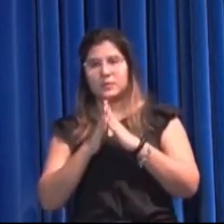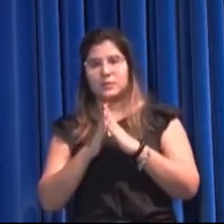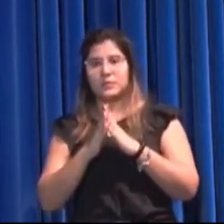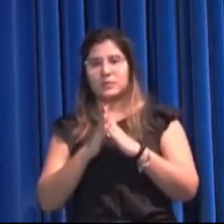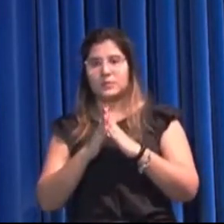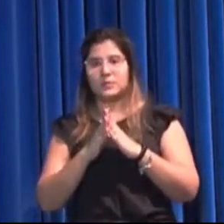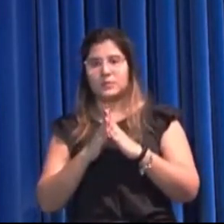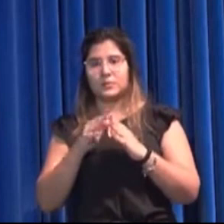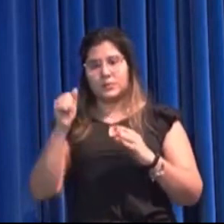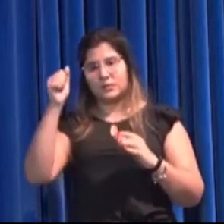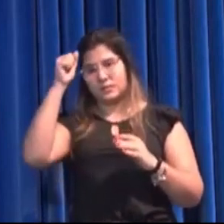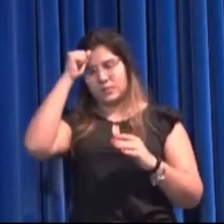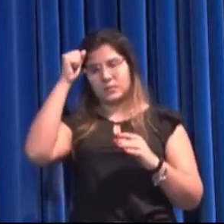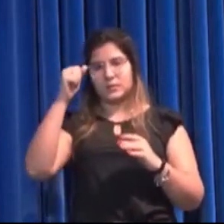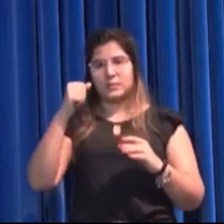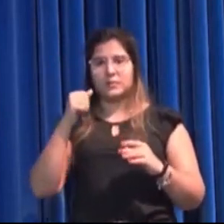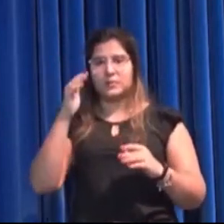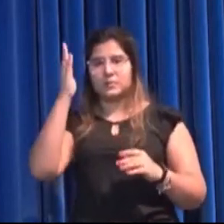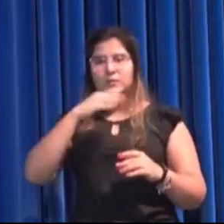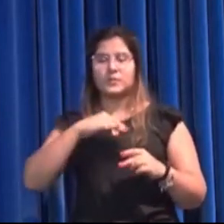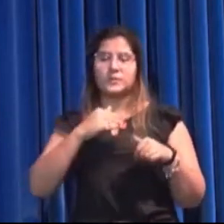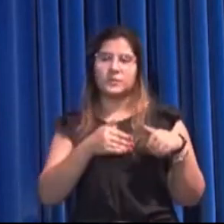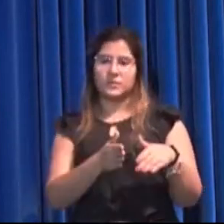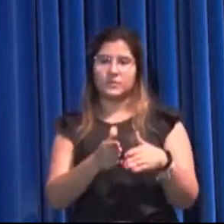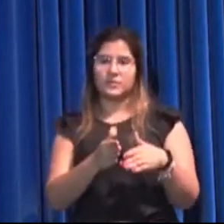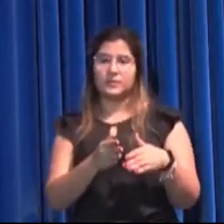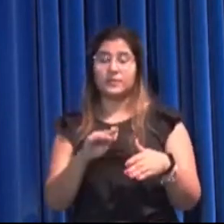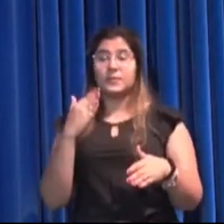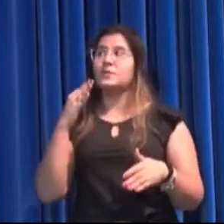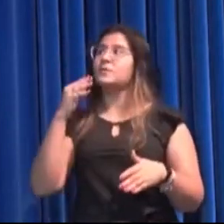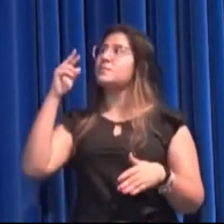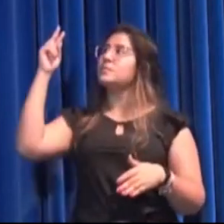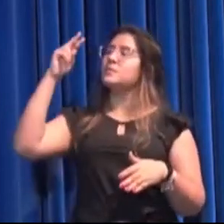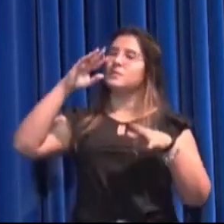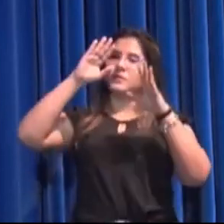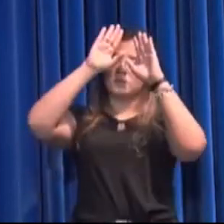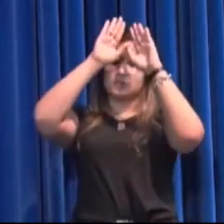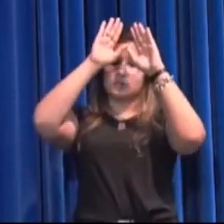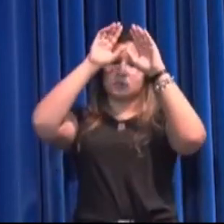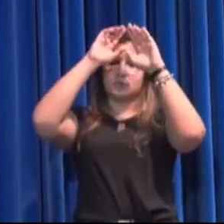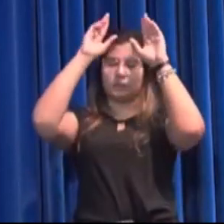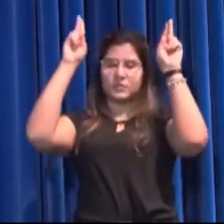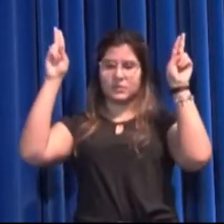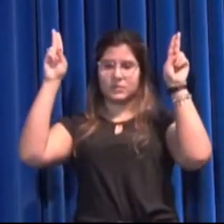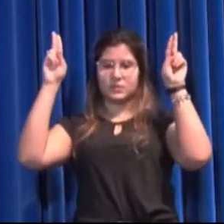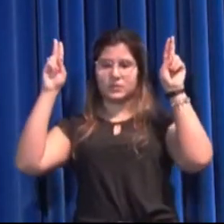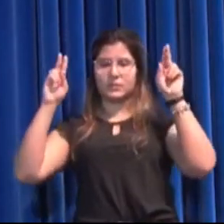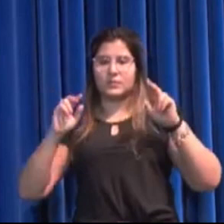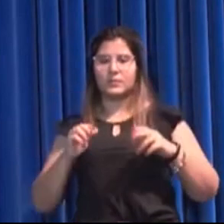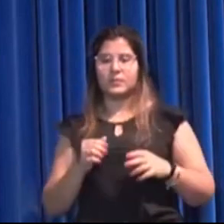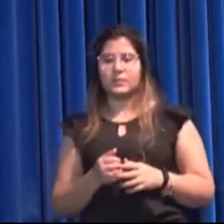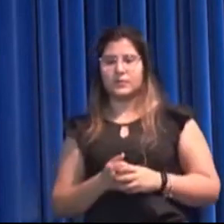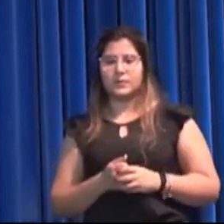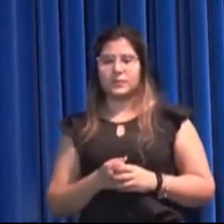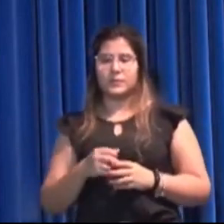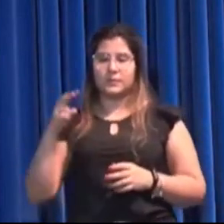maus caminhos, então eu ouvirei dos céus. Aí então nós temos que ver que existe